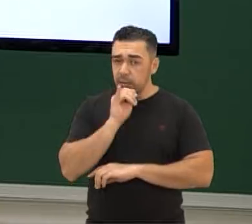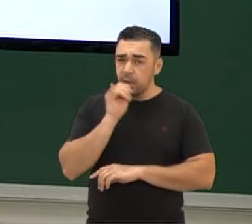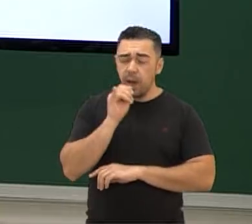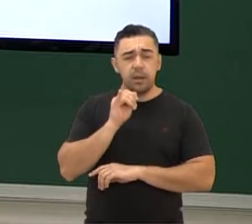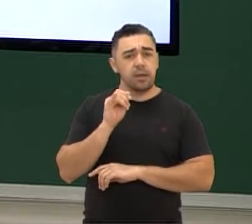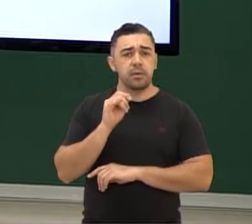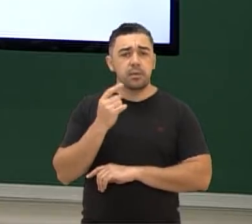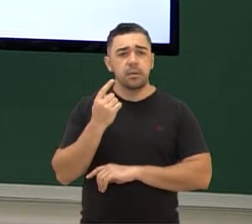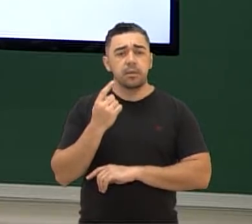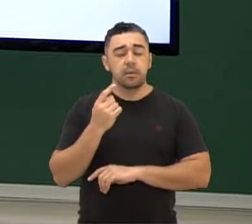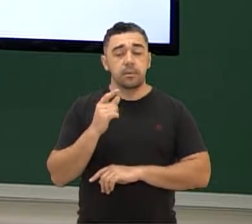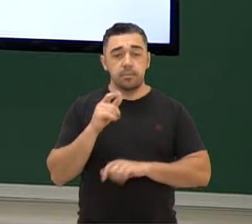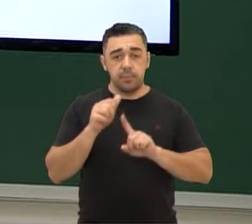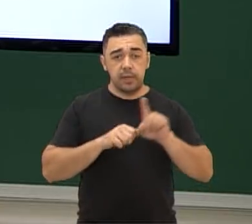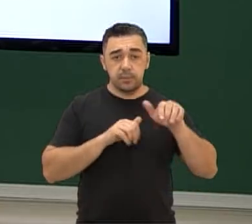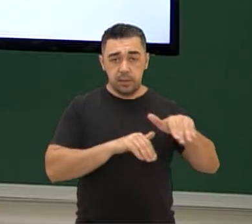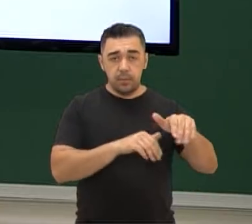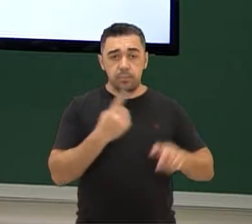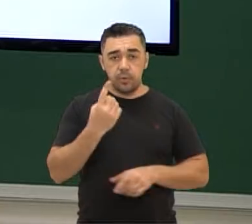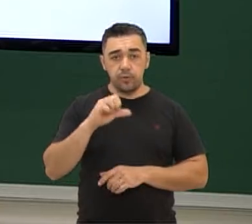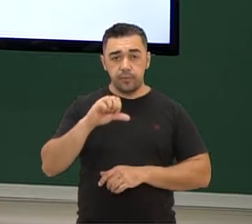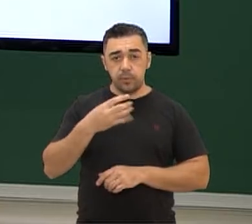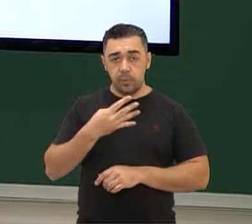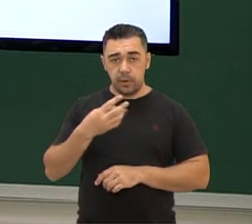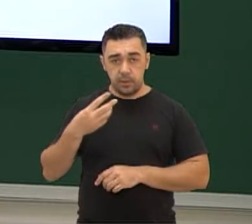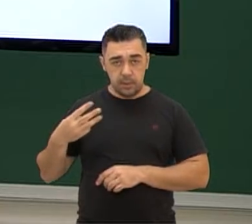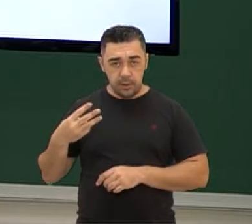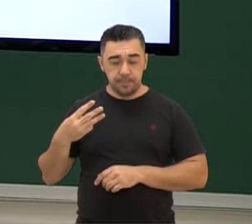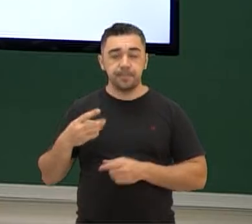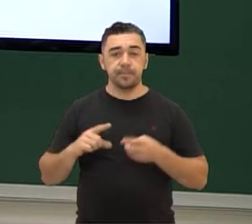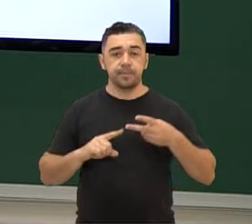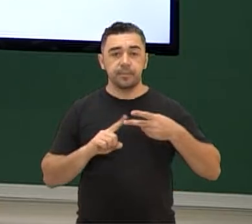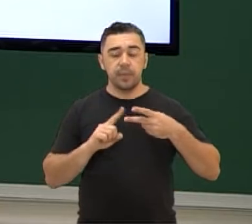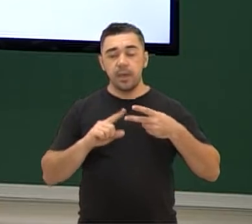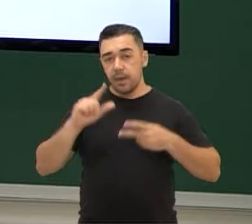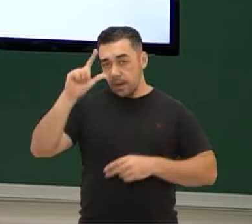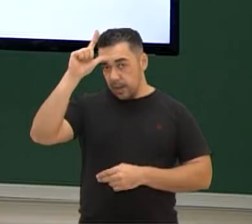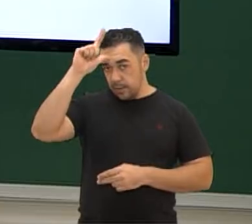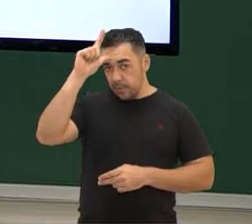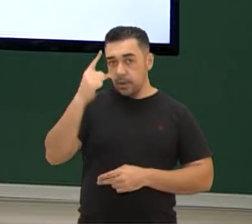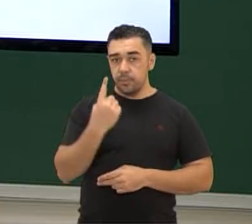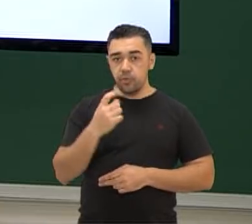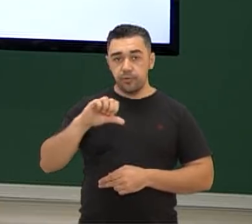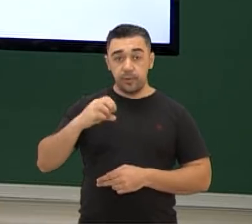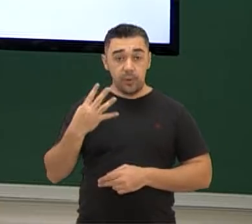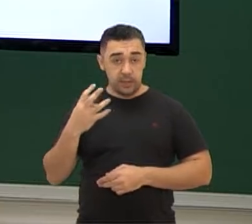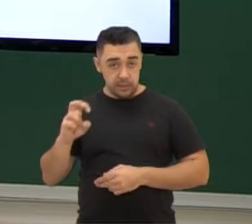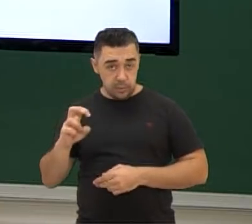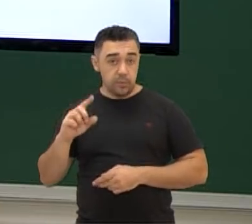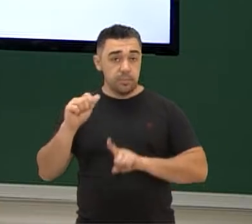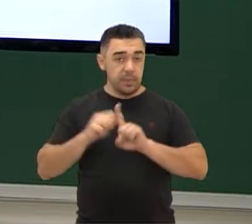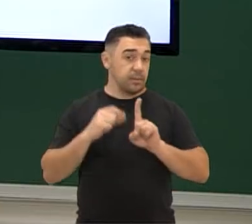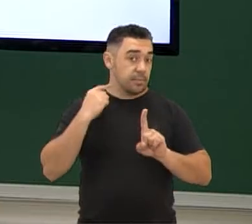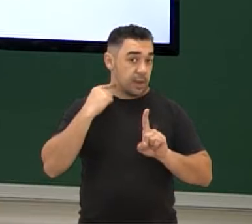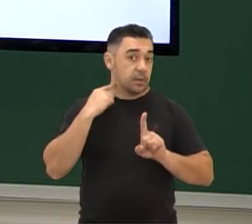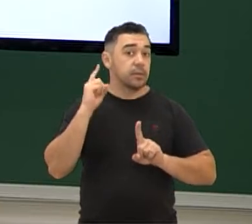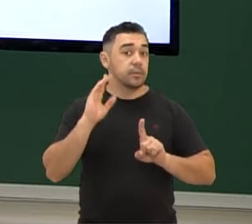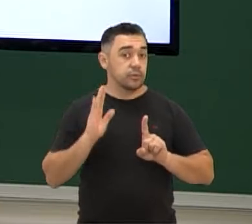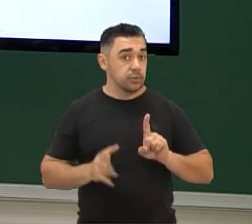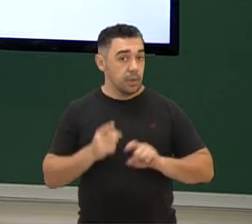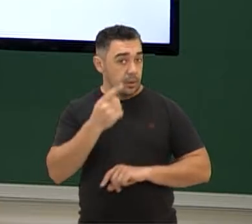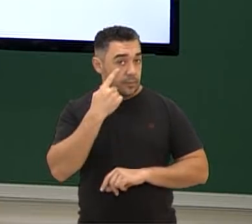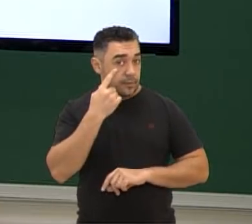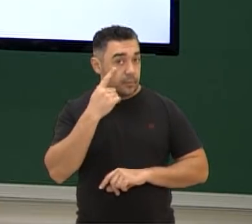em setembro de 43 e a Alemanha em maio de 1945. Você já viu isso nas